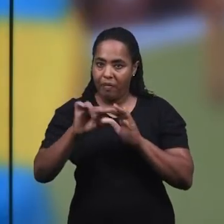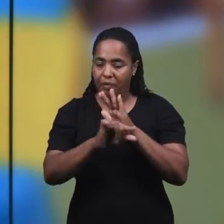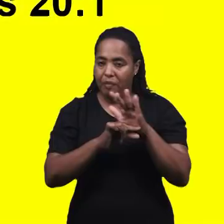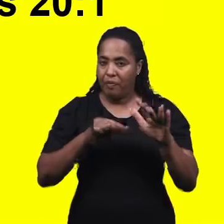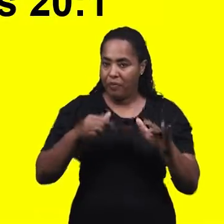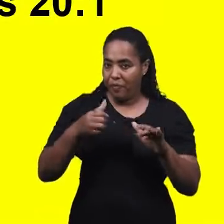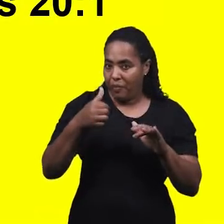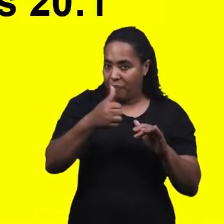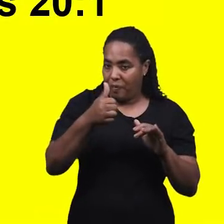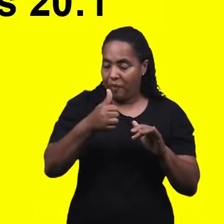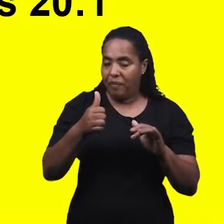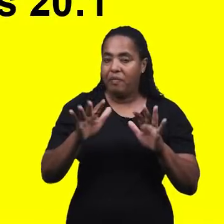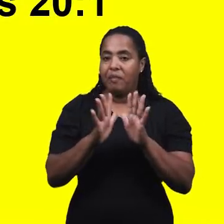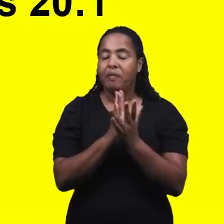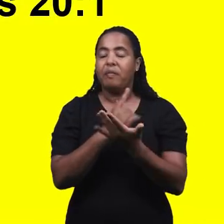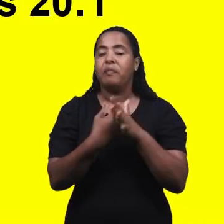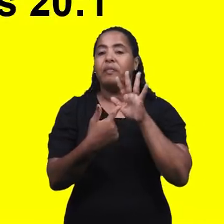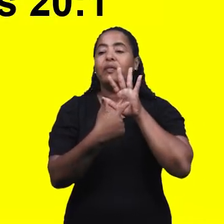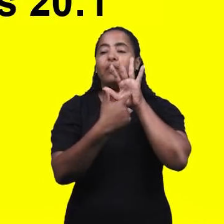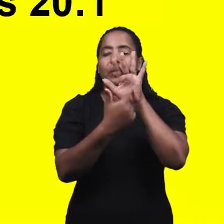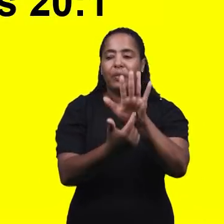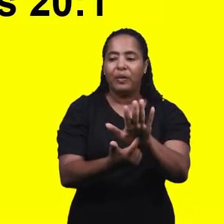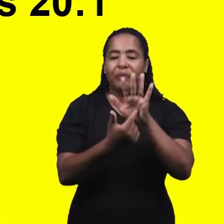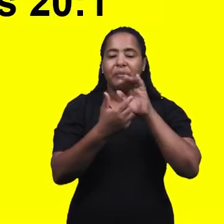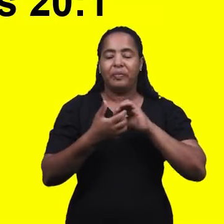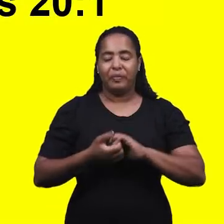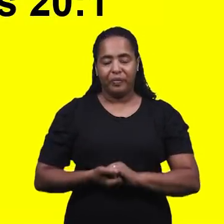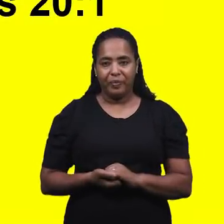1. E a palavra diz assim: